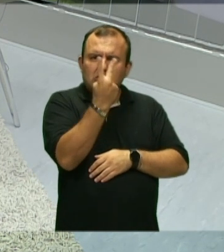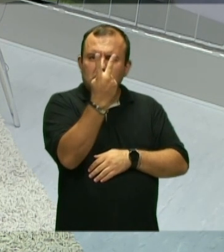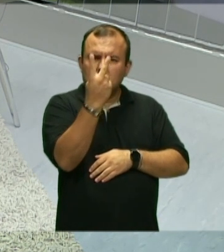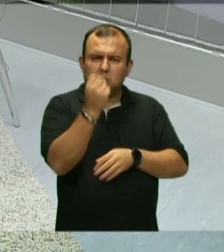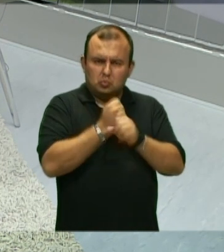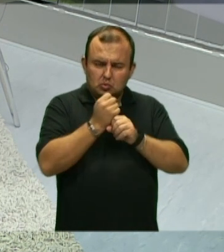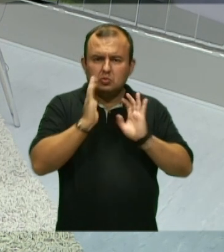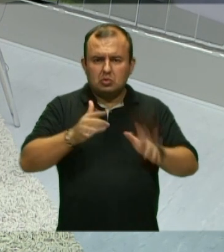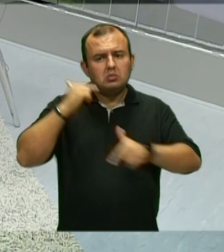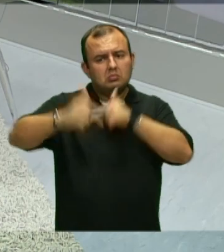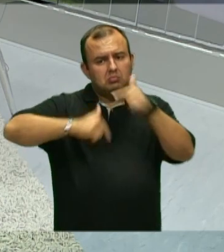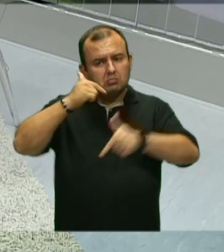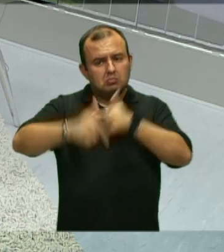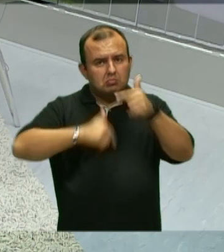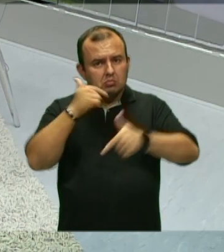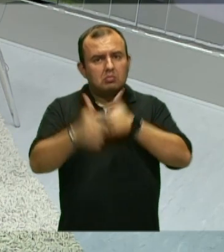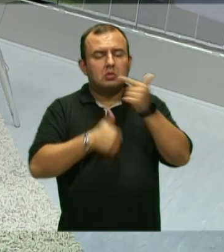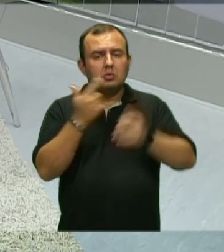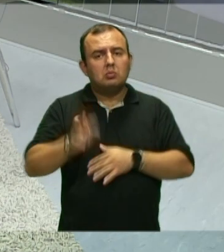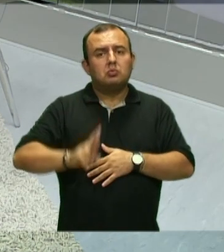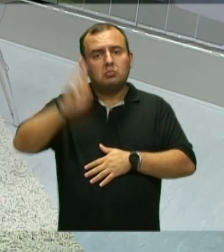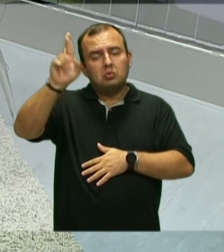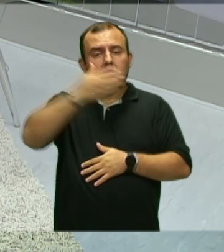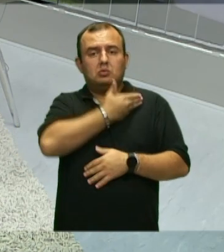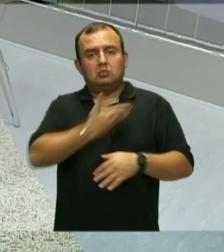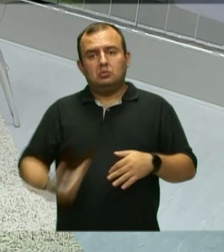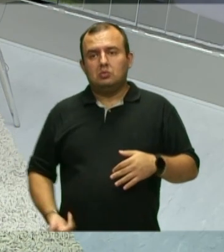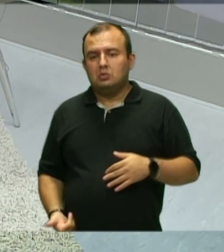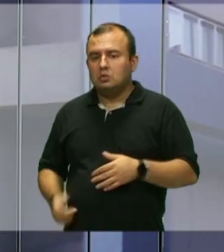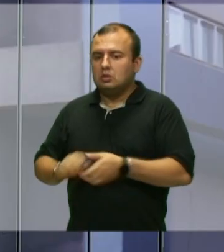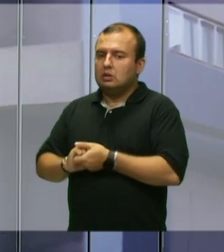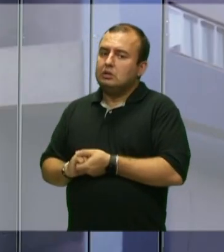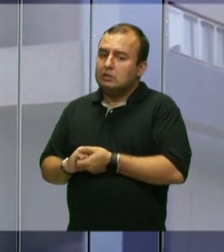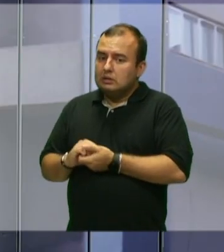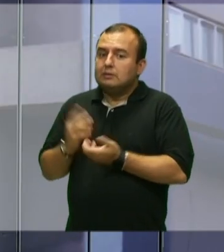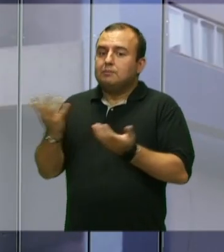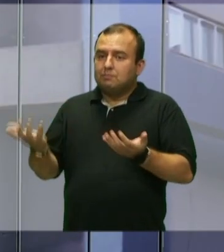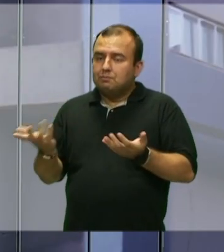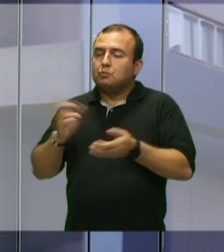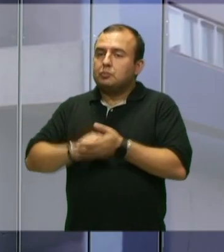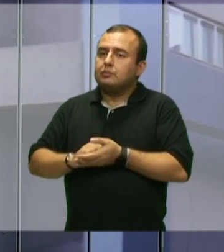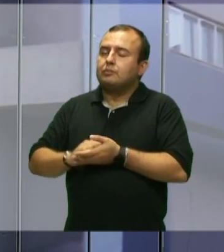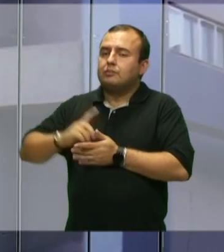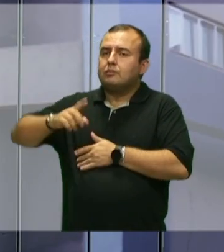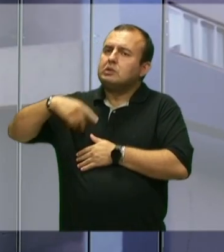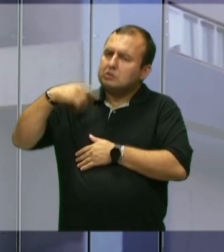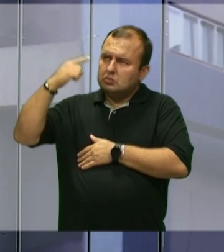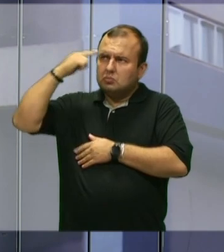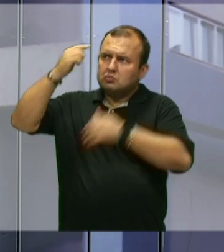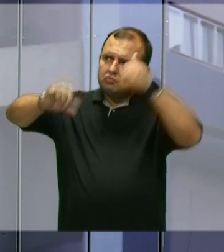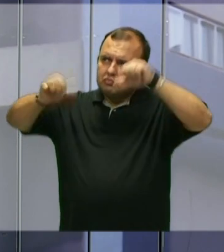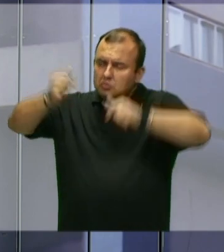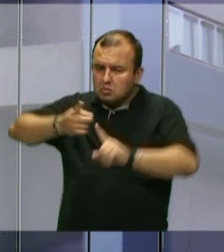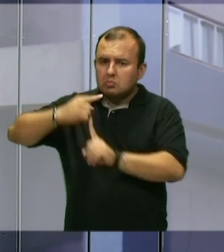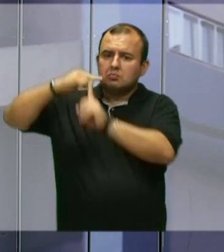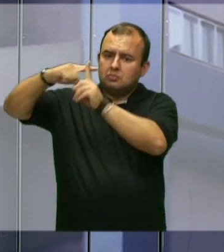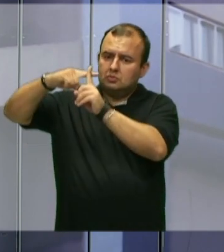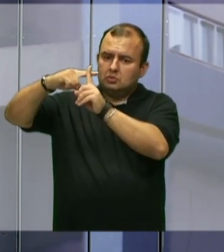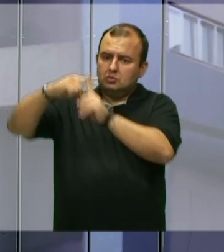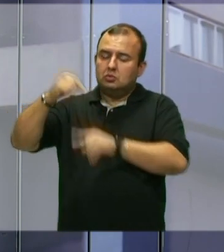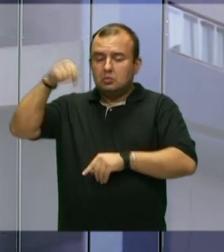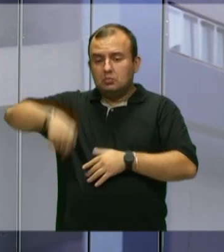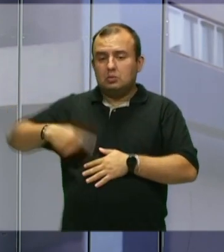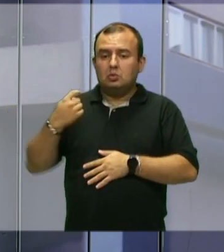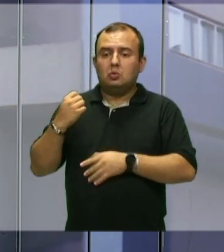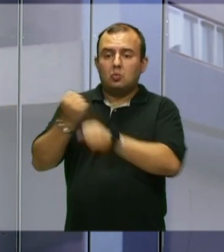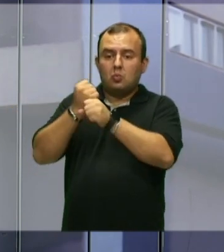casa, trabalhando, né, como líder do governo também. Maurício, eu avalio positivamente, né? Nós estamos aqui há 1 ano e 3